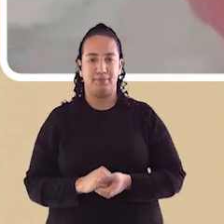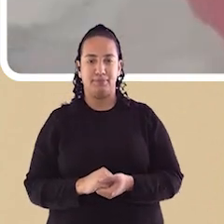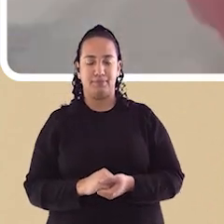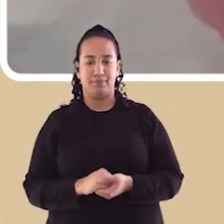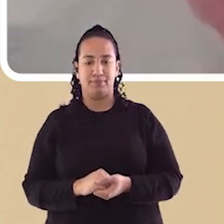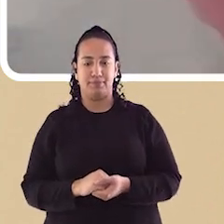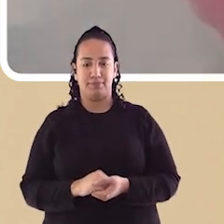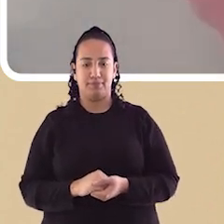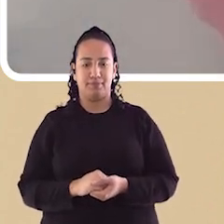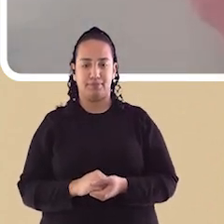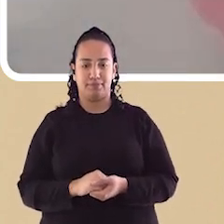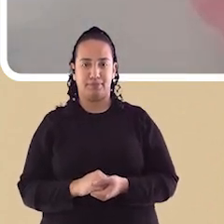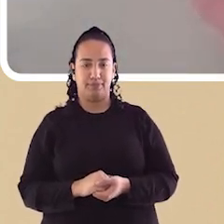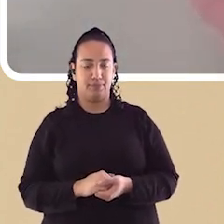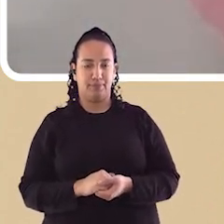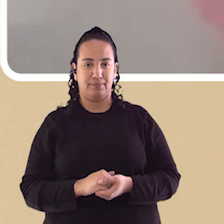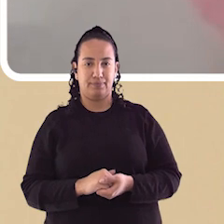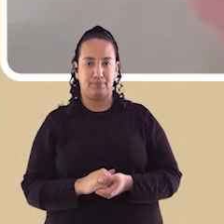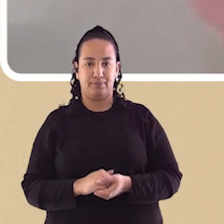acontecer.